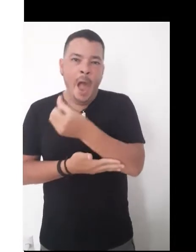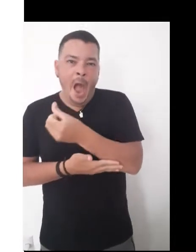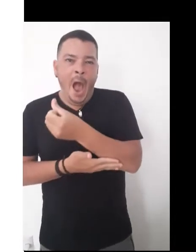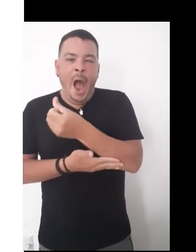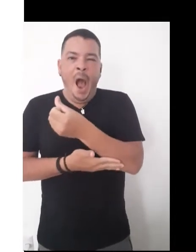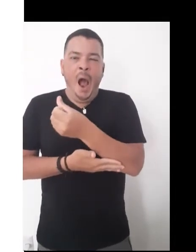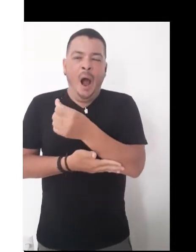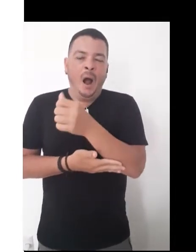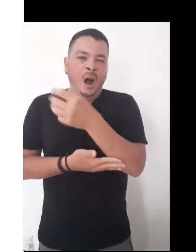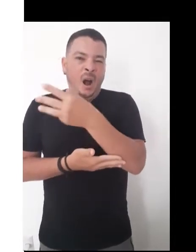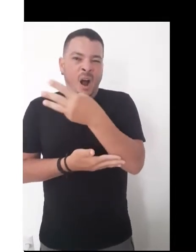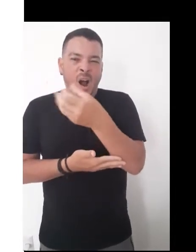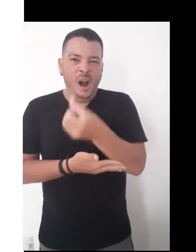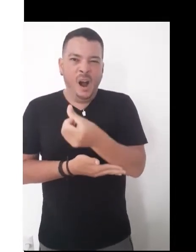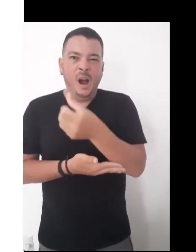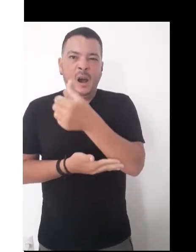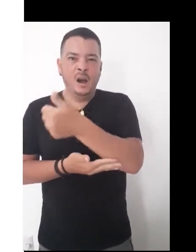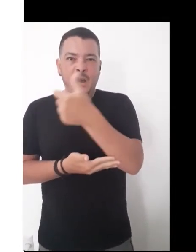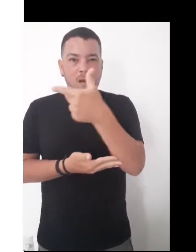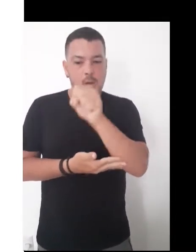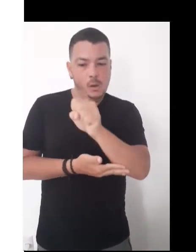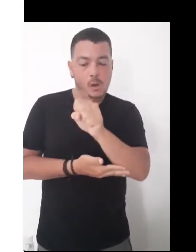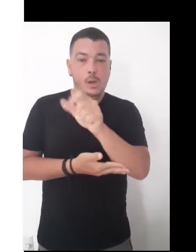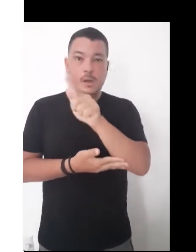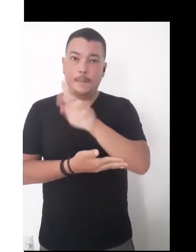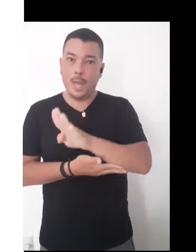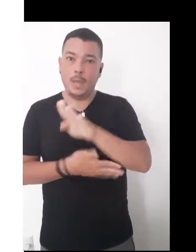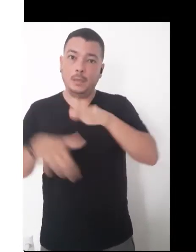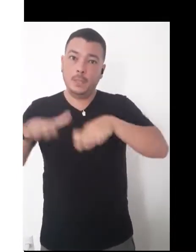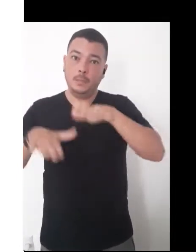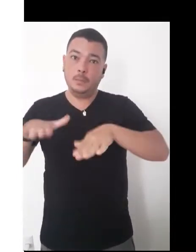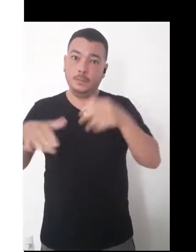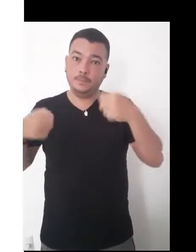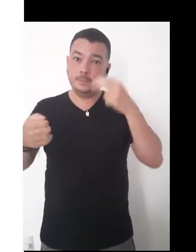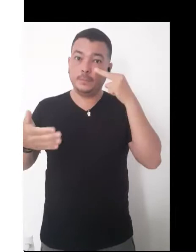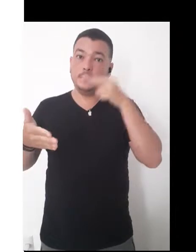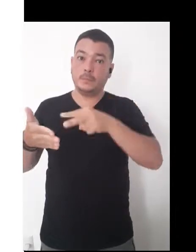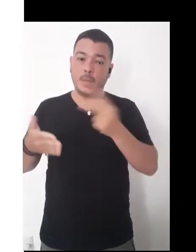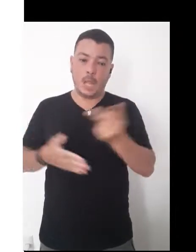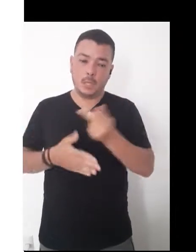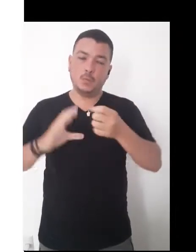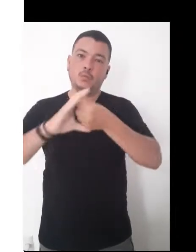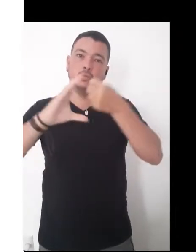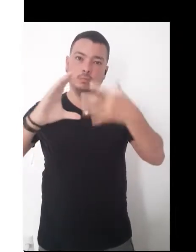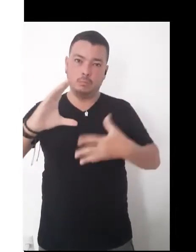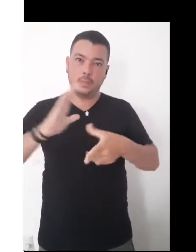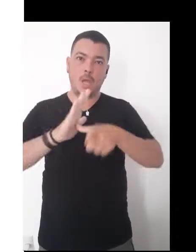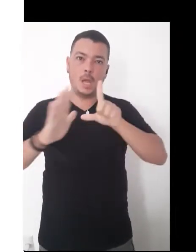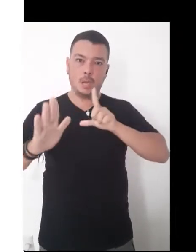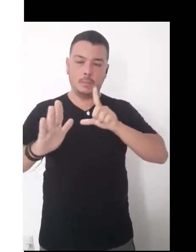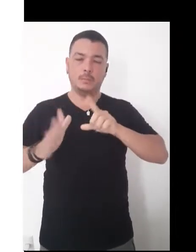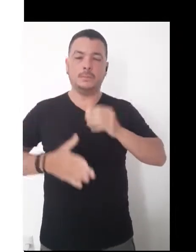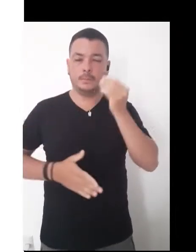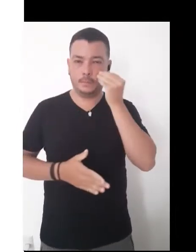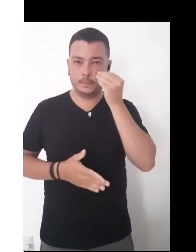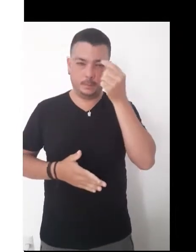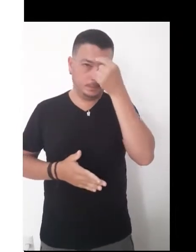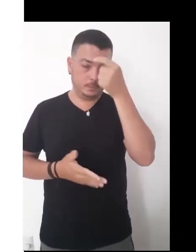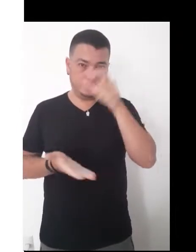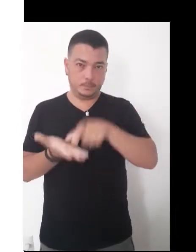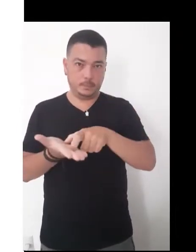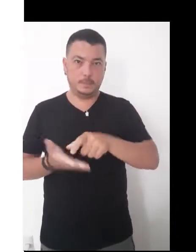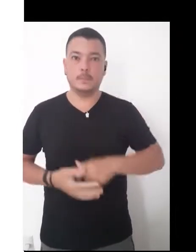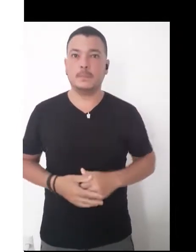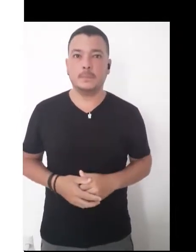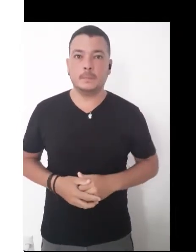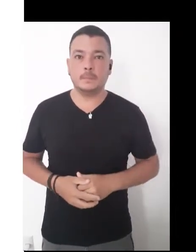ou 64, ou 128 gigabytes. Então, eu tenho que olhar pelo menos essas duas características da minha memória. Claro, primeiro